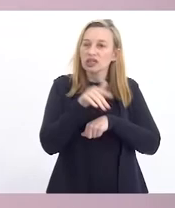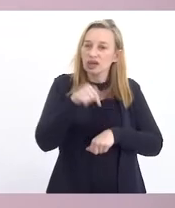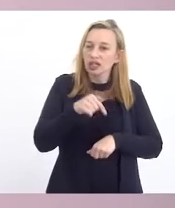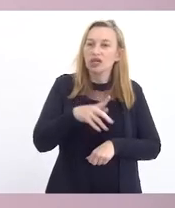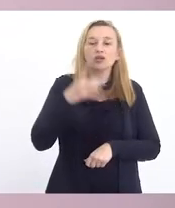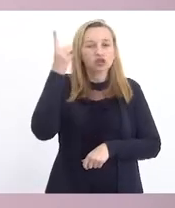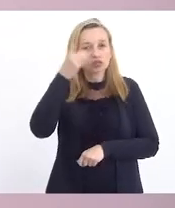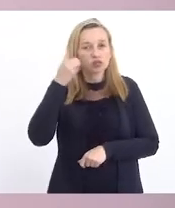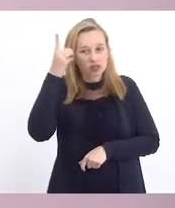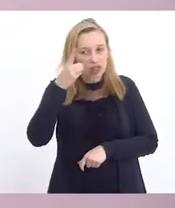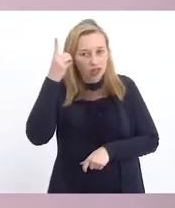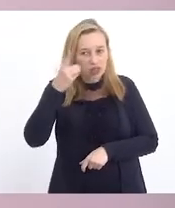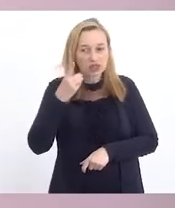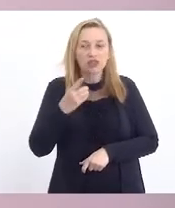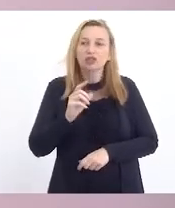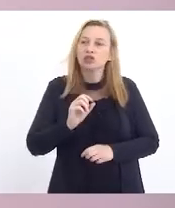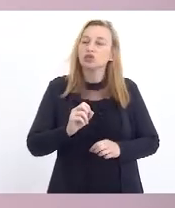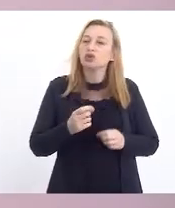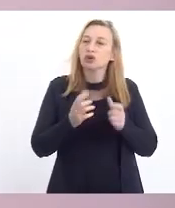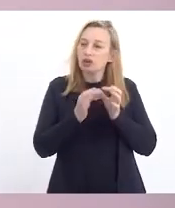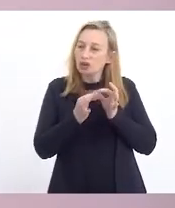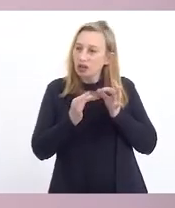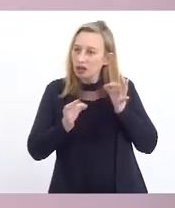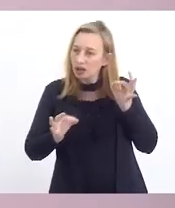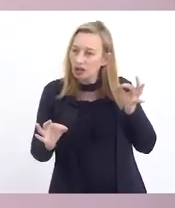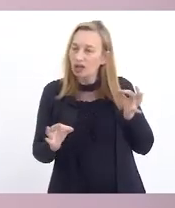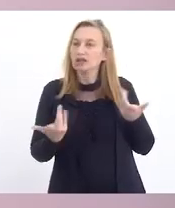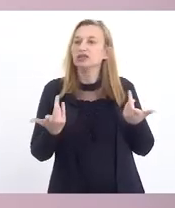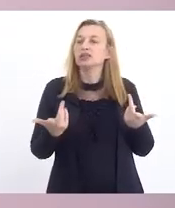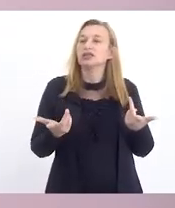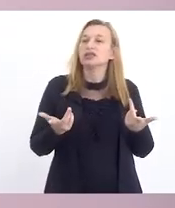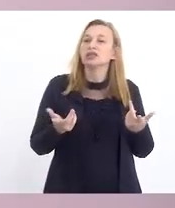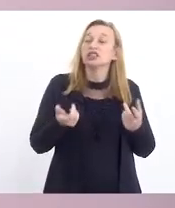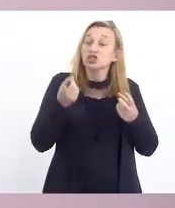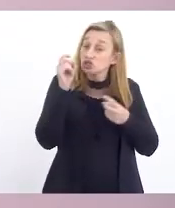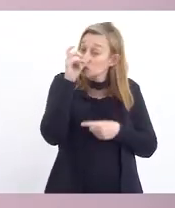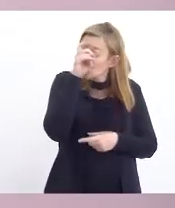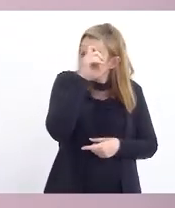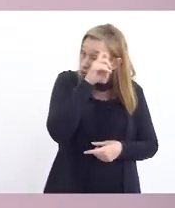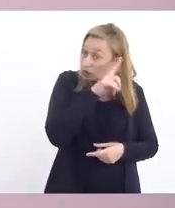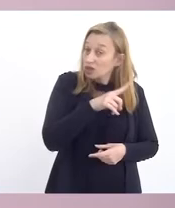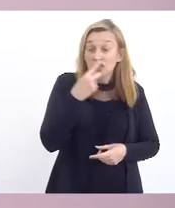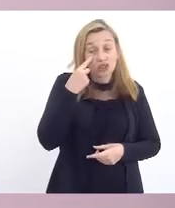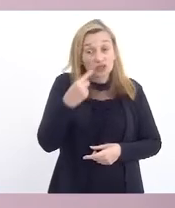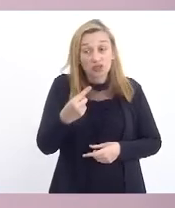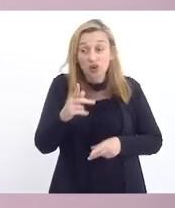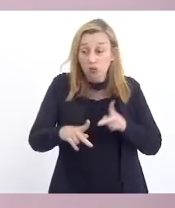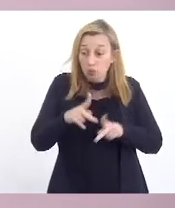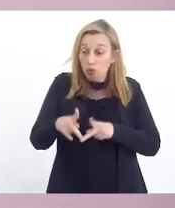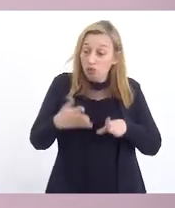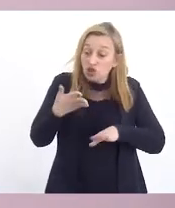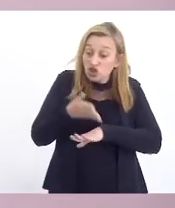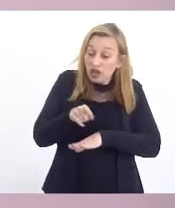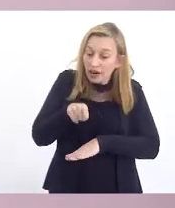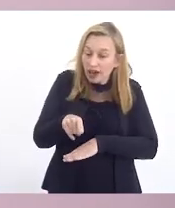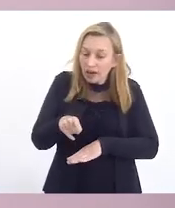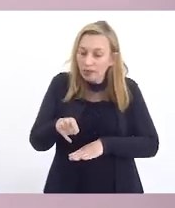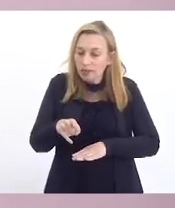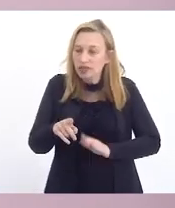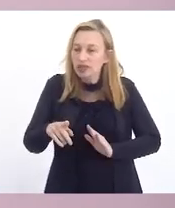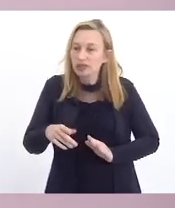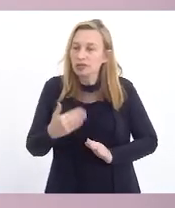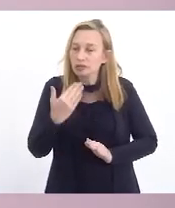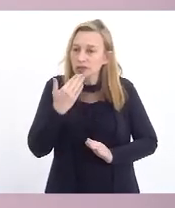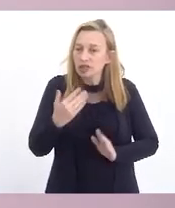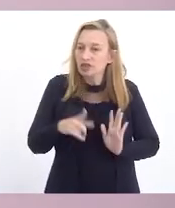os deputados, já estou explanando aqui essa dificuldade de ver a população que chega lá para ser atendida e